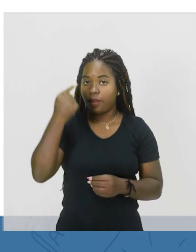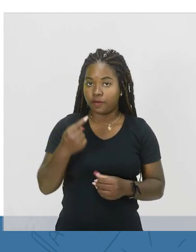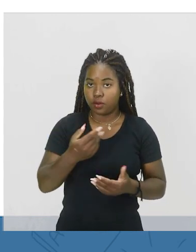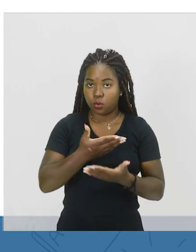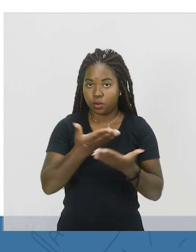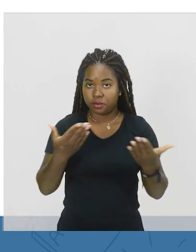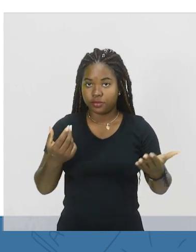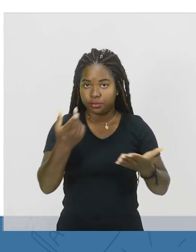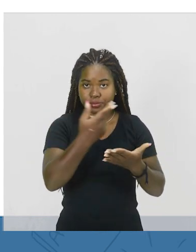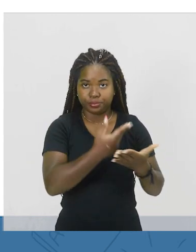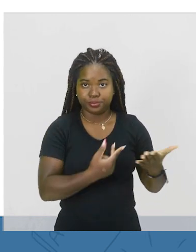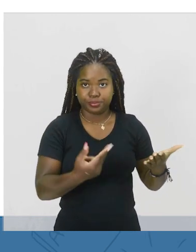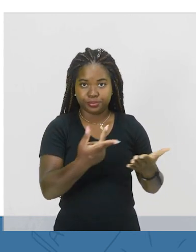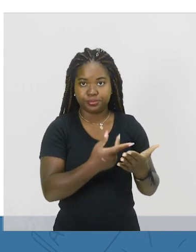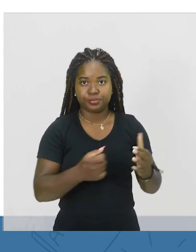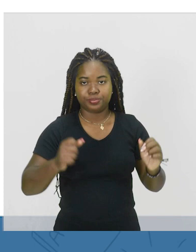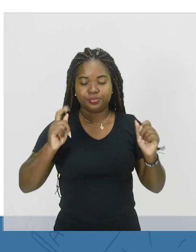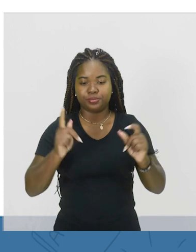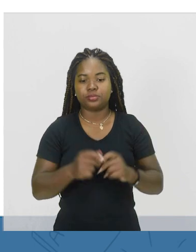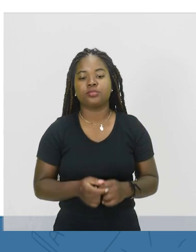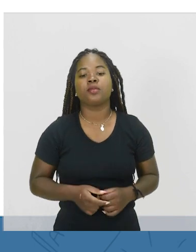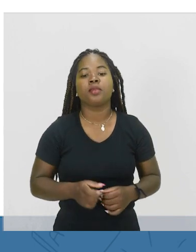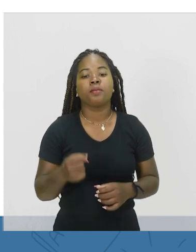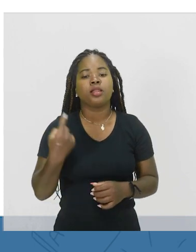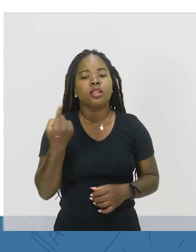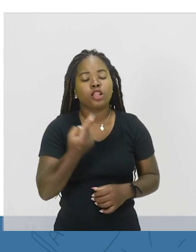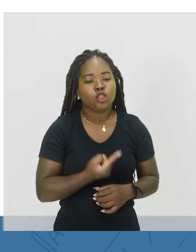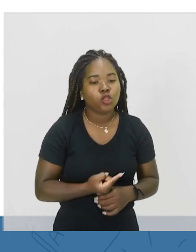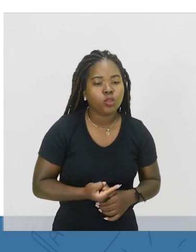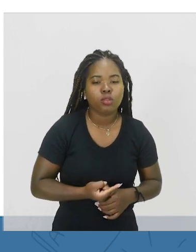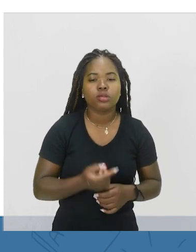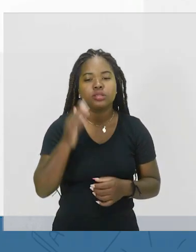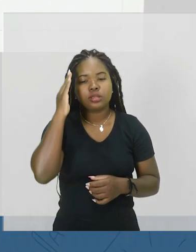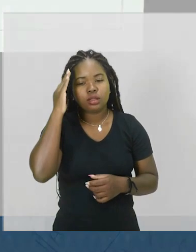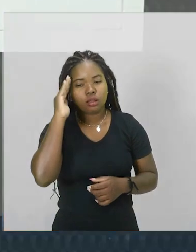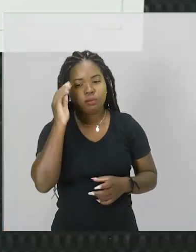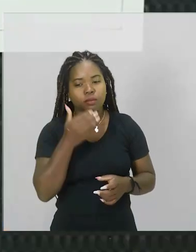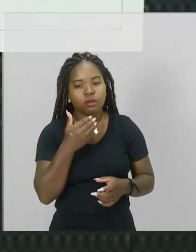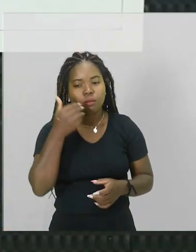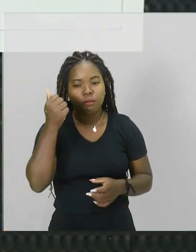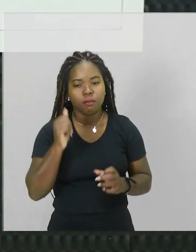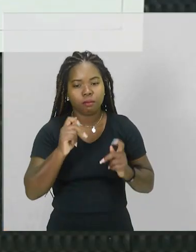para poder a gente comentar, né? Então, nós temos aqui, ó,